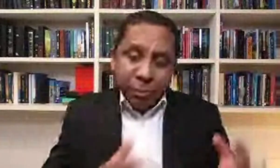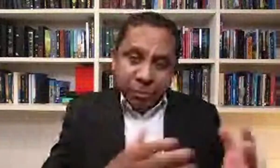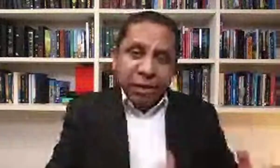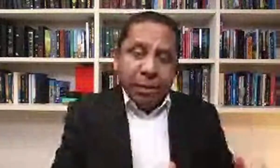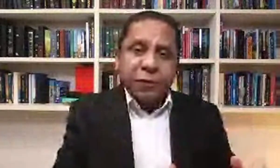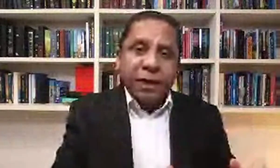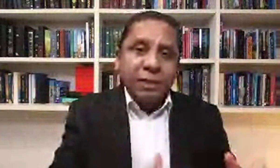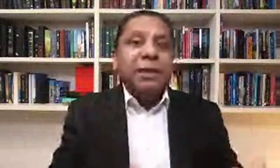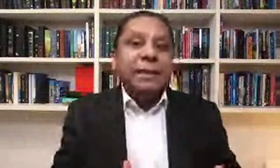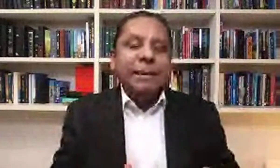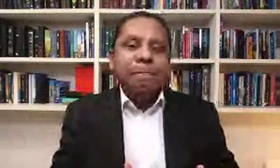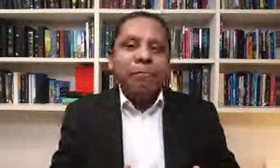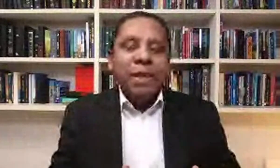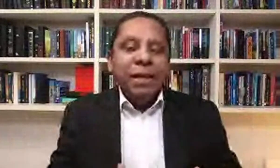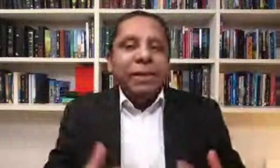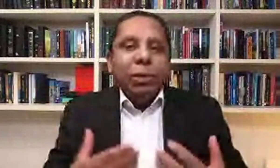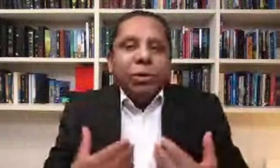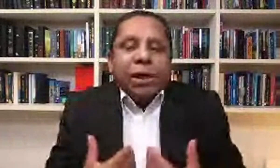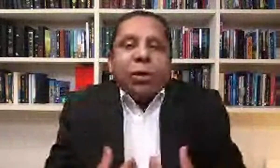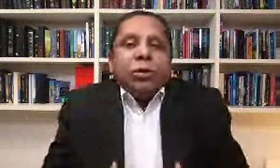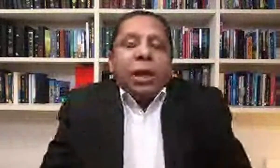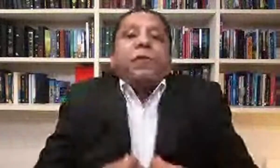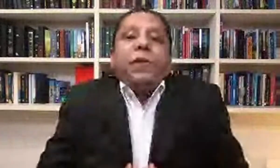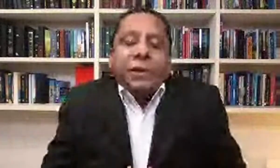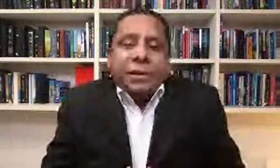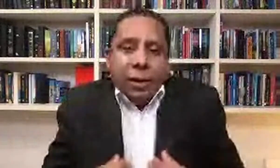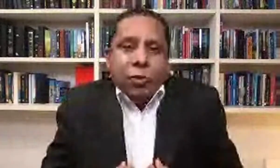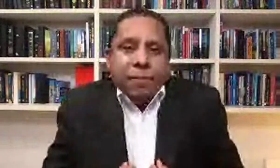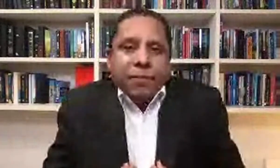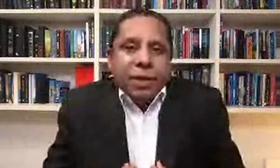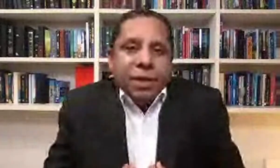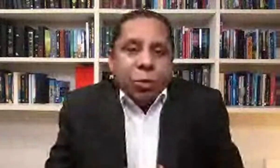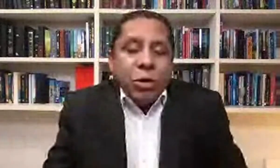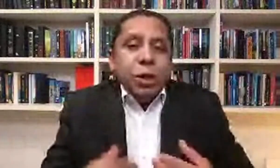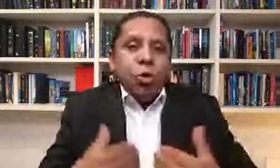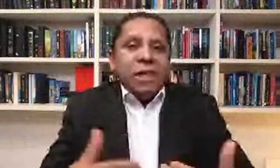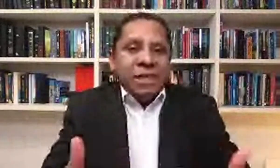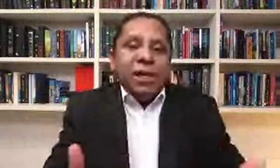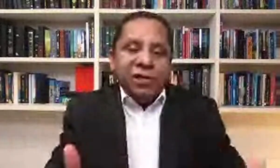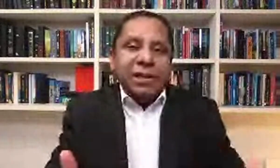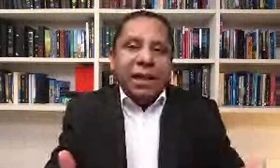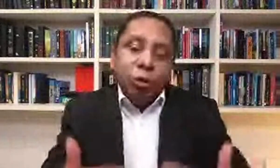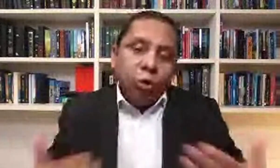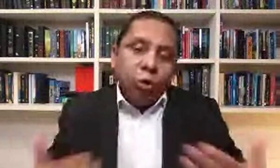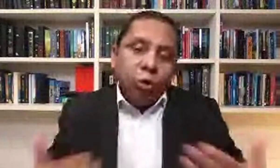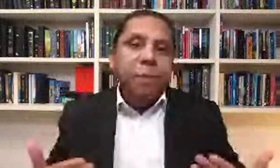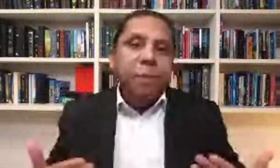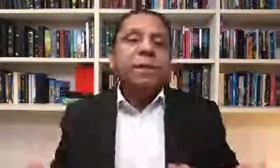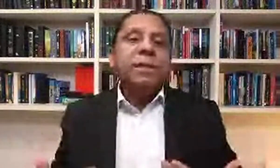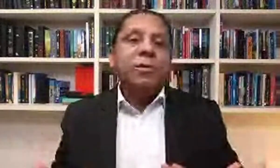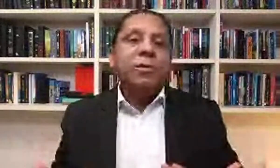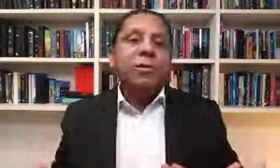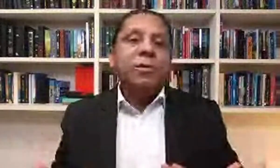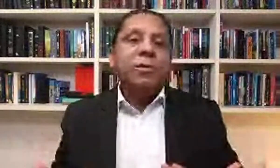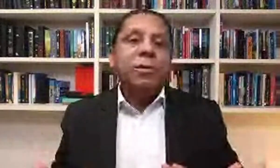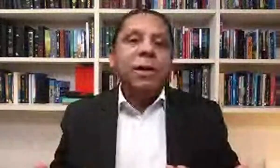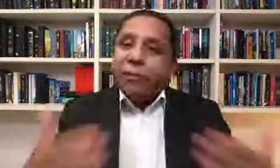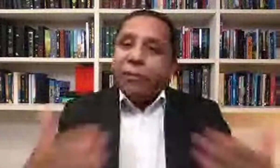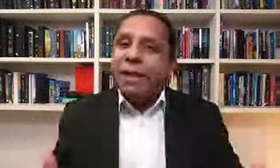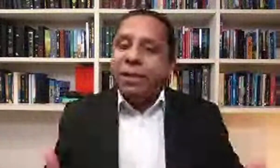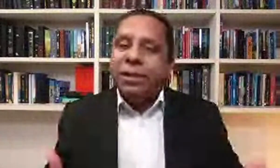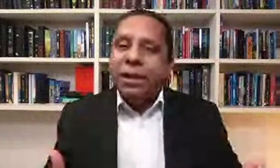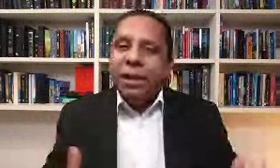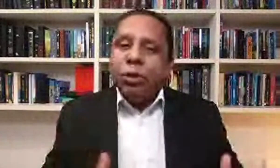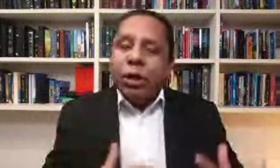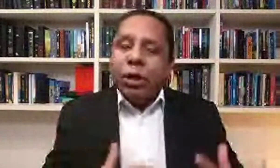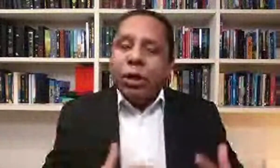opção, biblicamente falando, é assim. Então, o que eu fiz? Quando eu conheci a verdade, eu tomei minha decisão. Eu falei assim, eu quero seguir